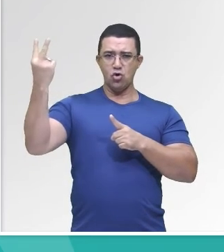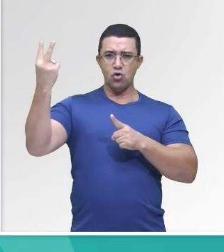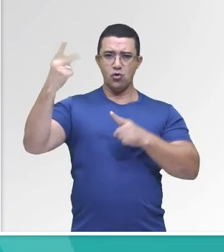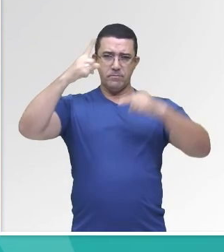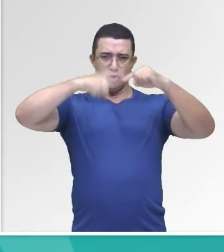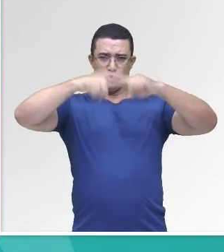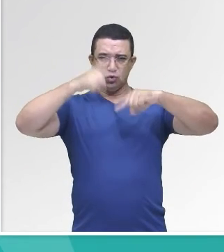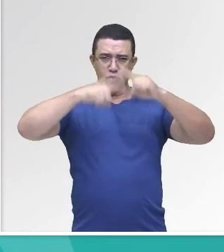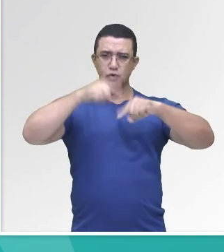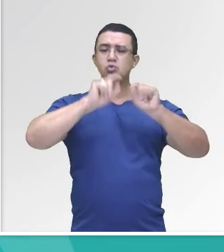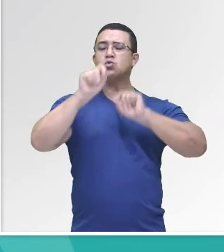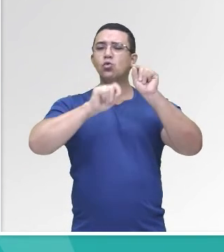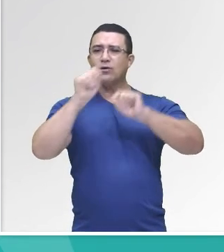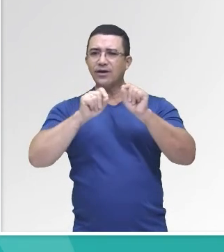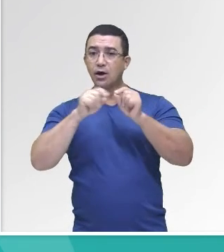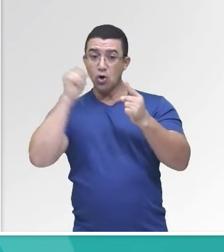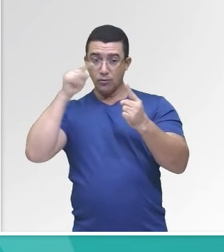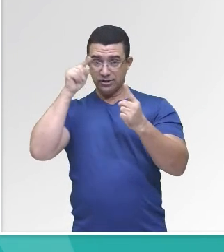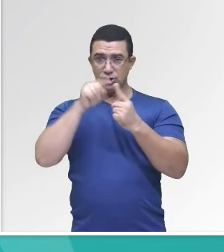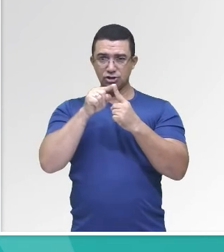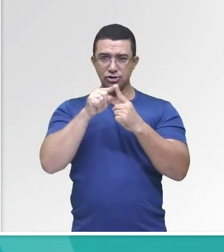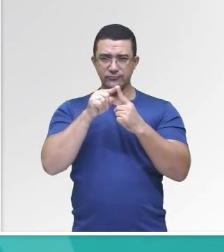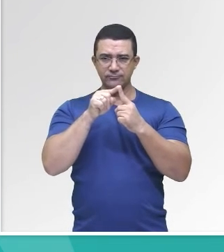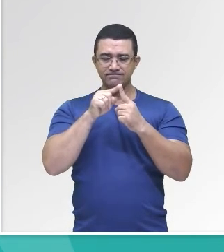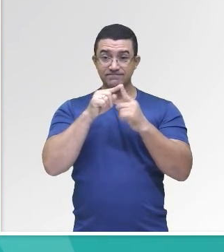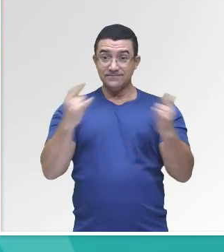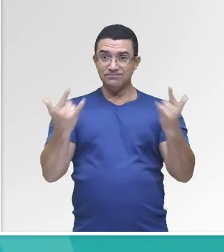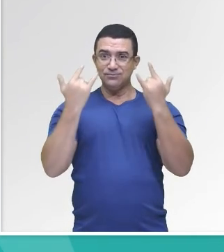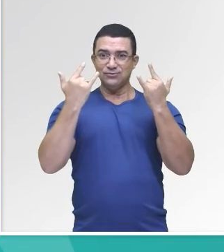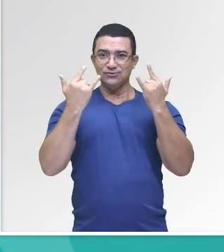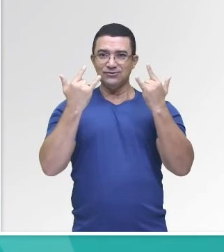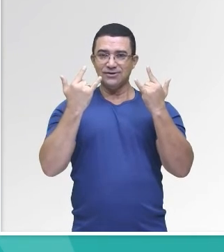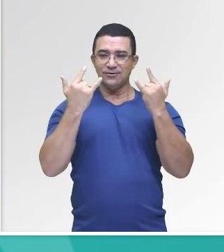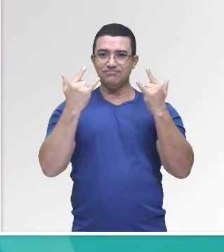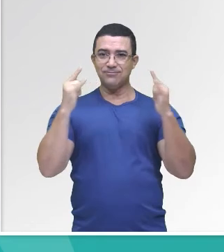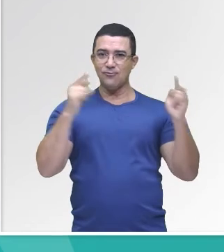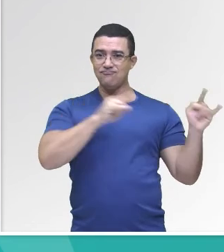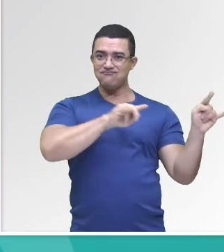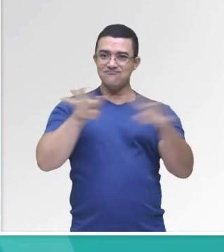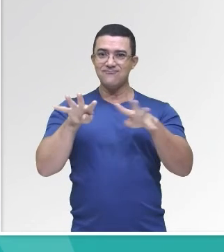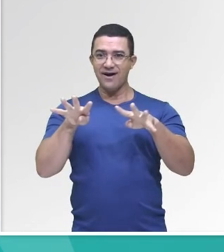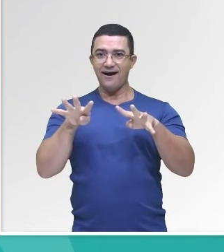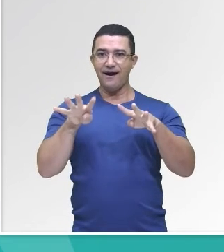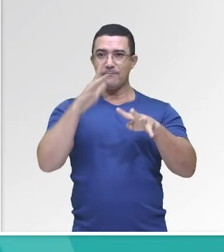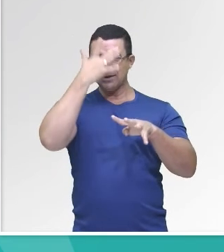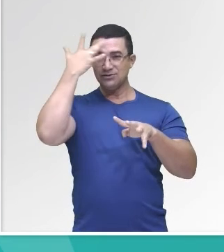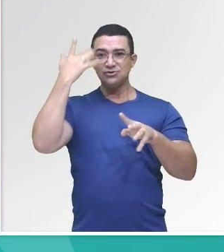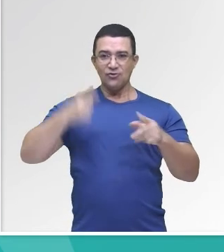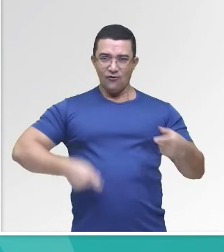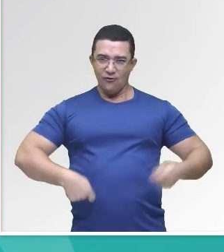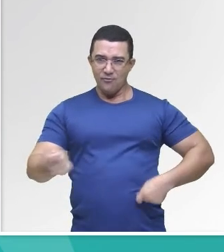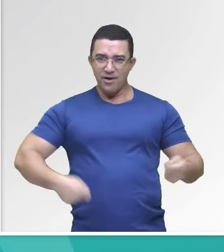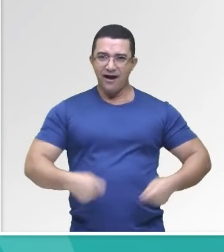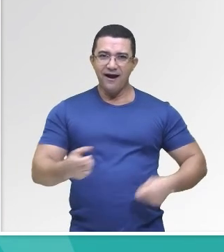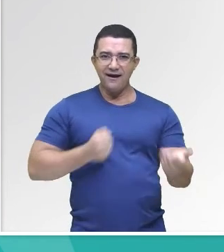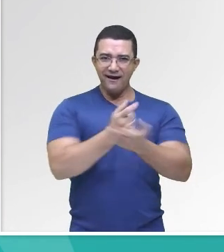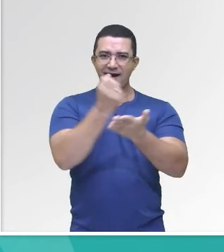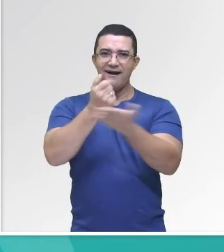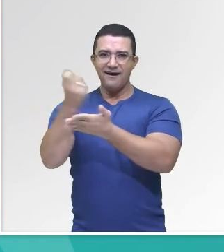el fin de atraer la atención del consumidor o instarlos a que tenha